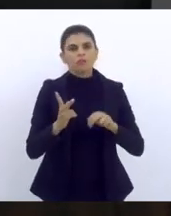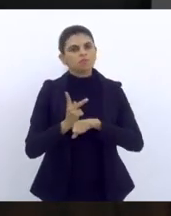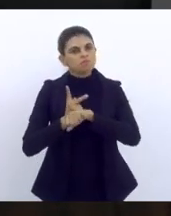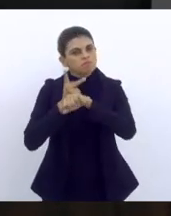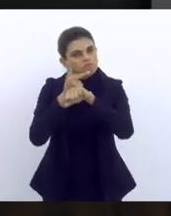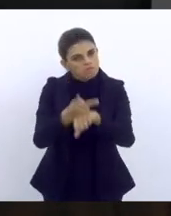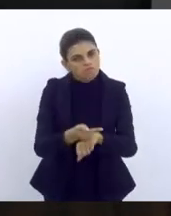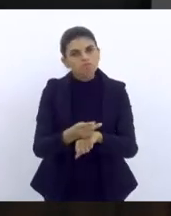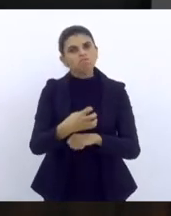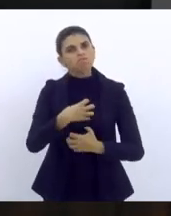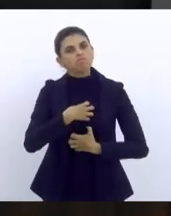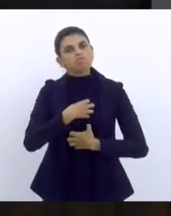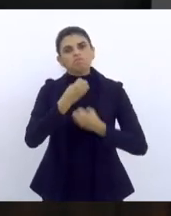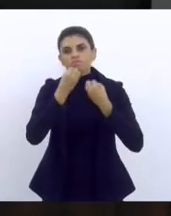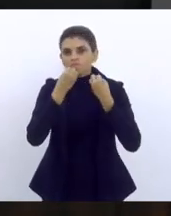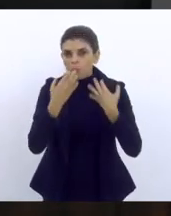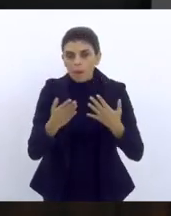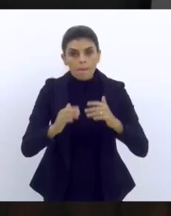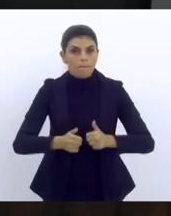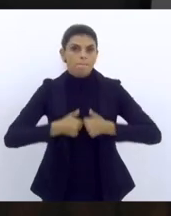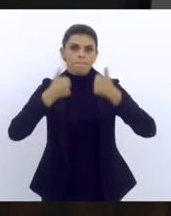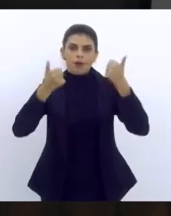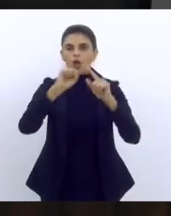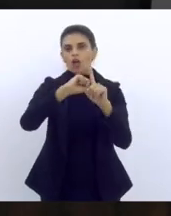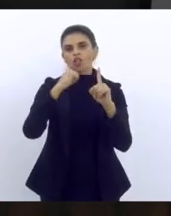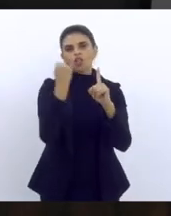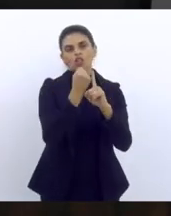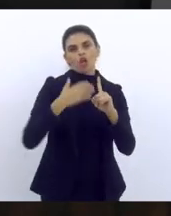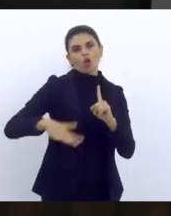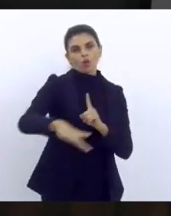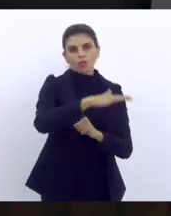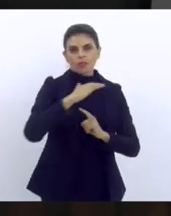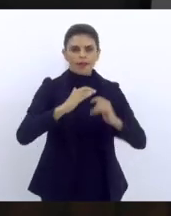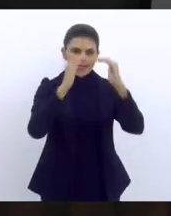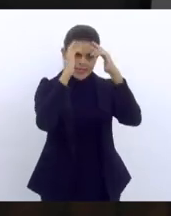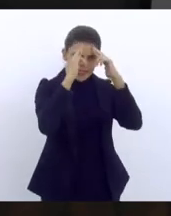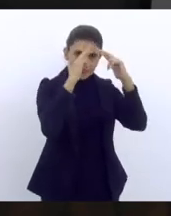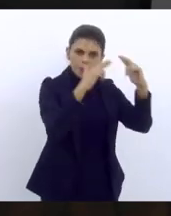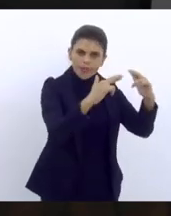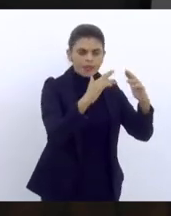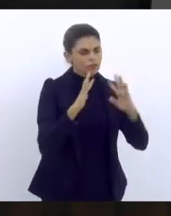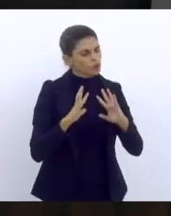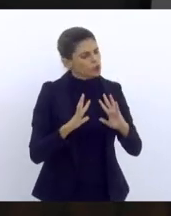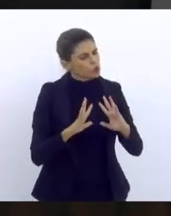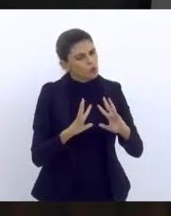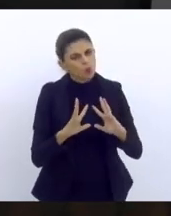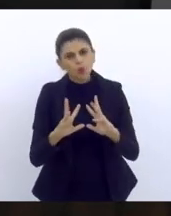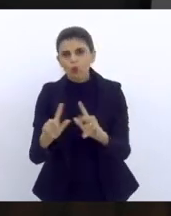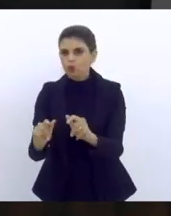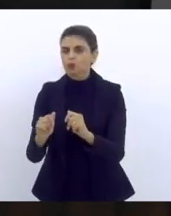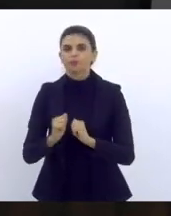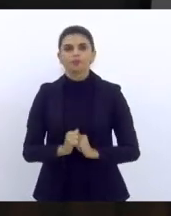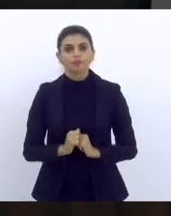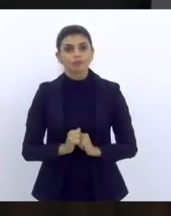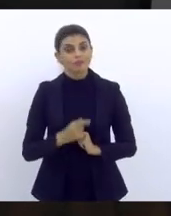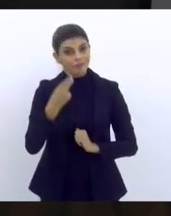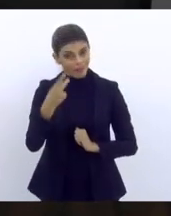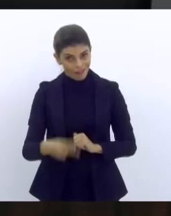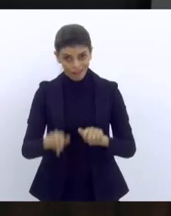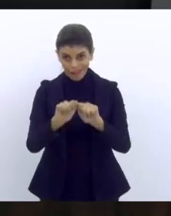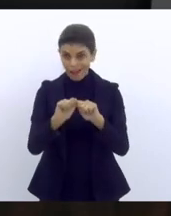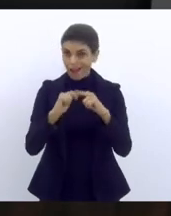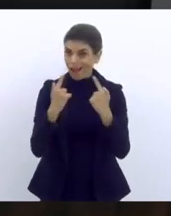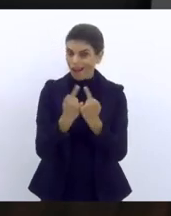o bem-estar e o melhor para a nossa sociedade, respeitando todos. A gente fala que o plenário